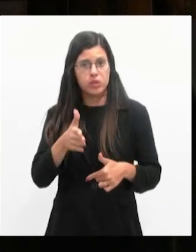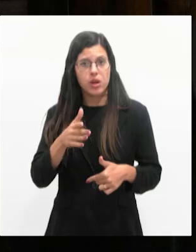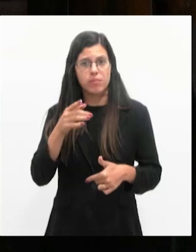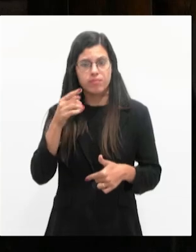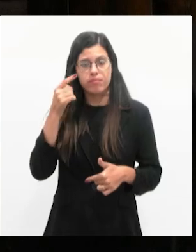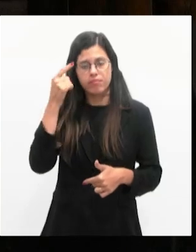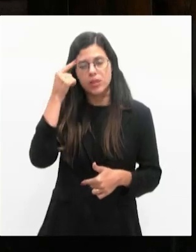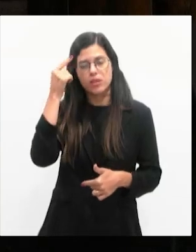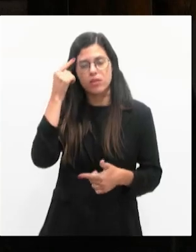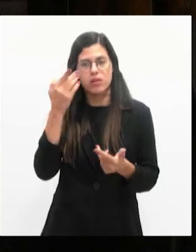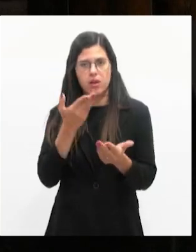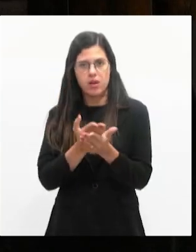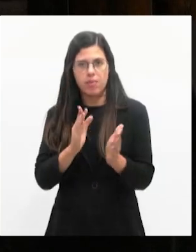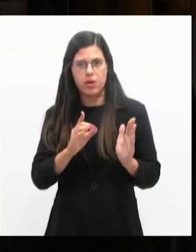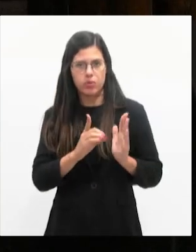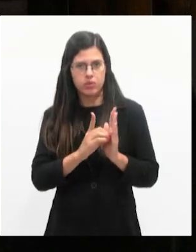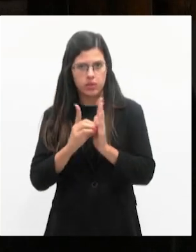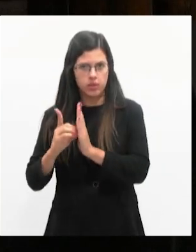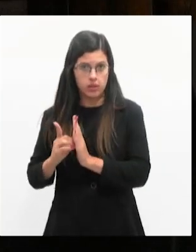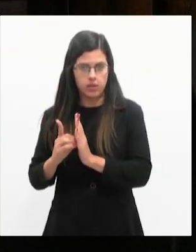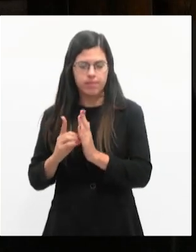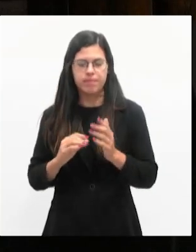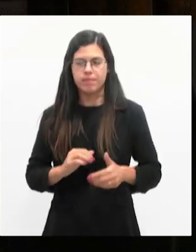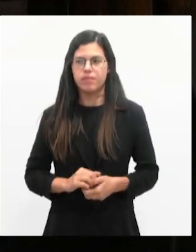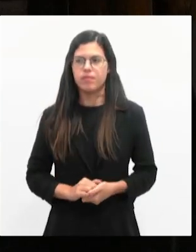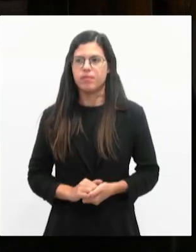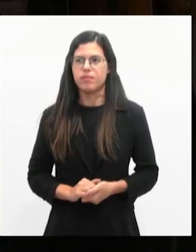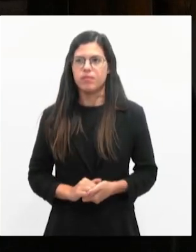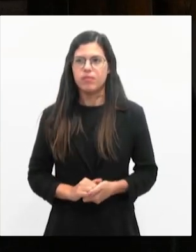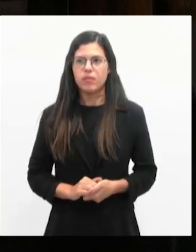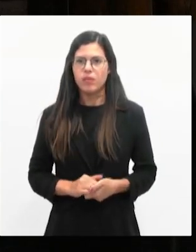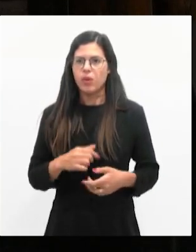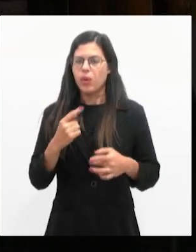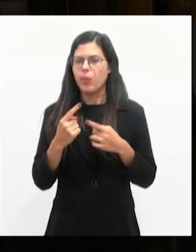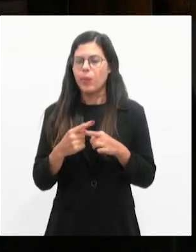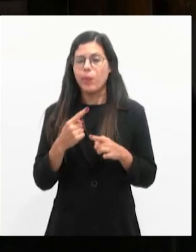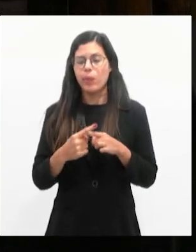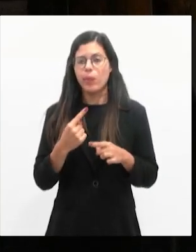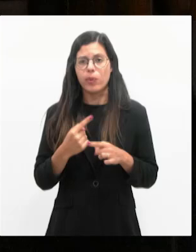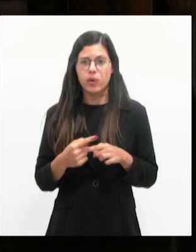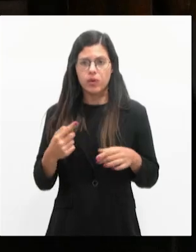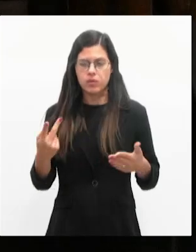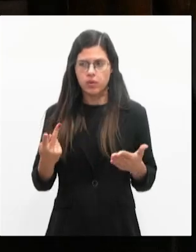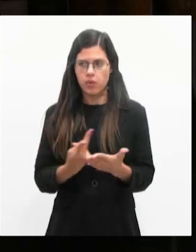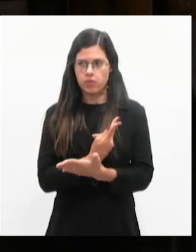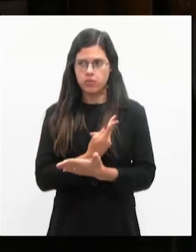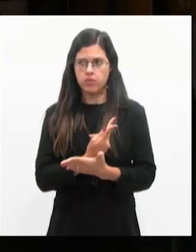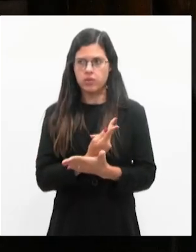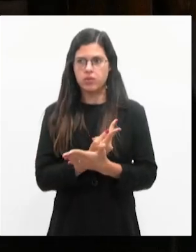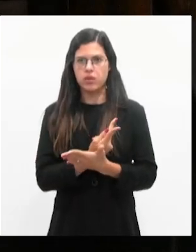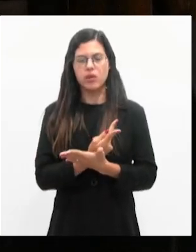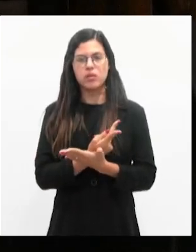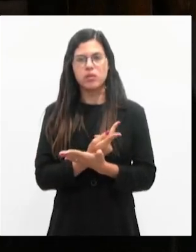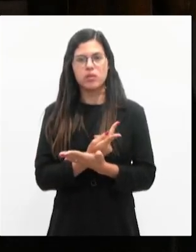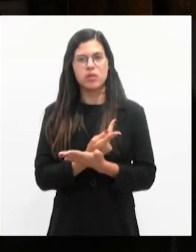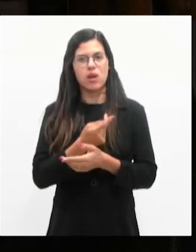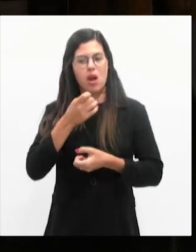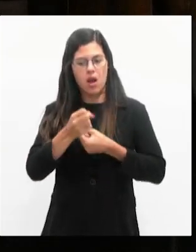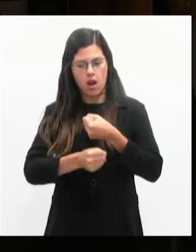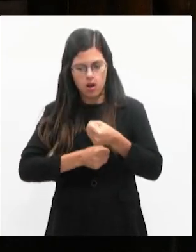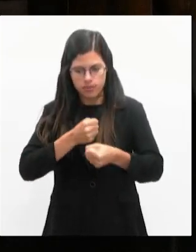o DETRAN. E por que será que isso ocorre? Entra